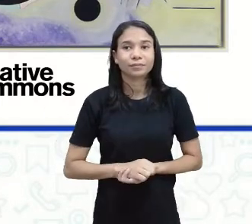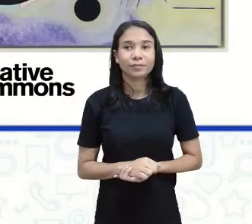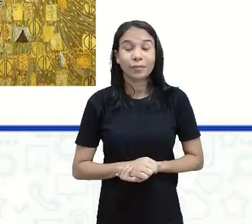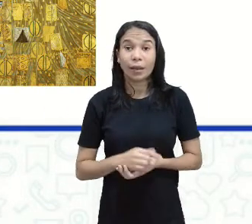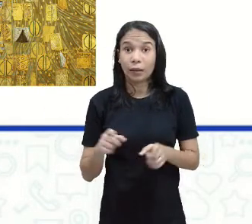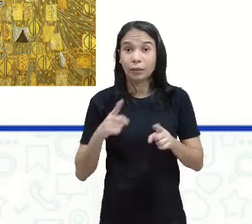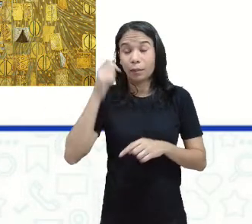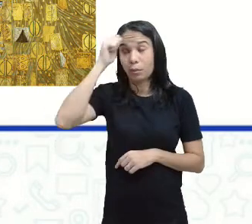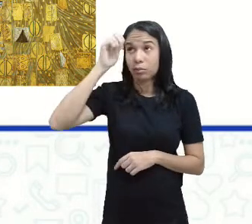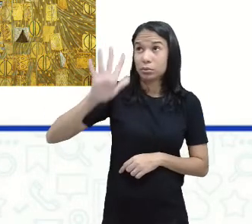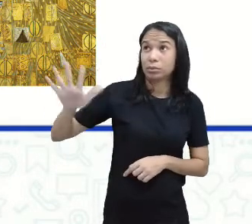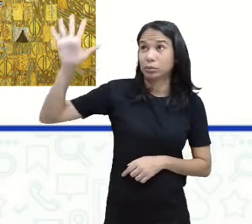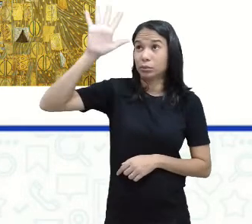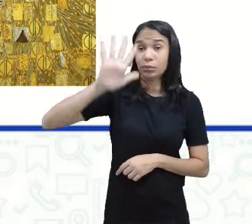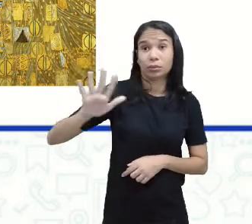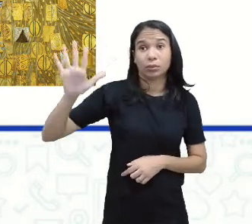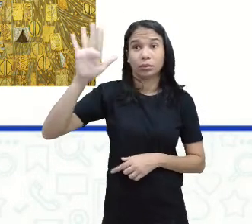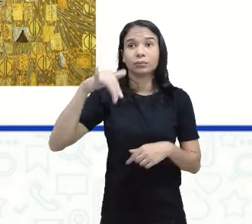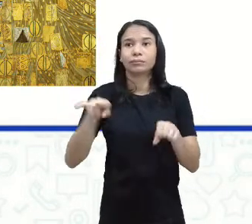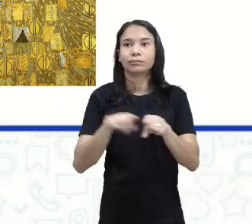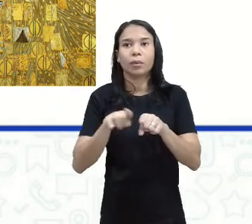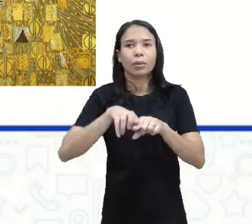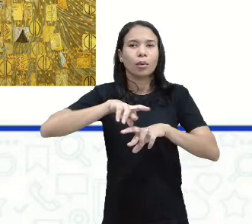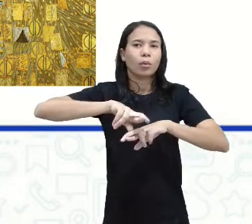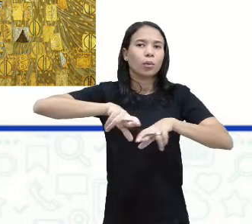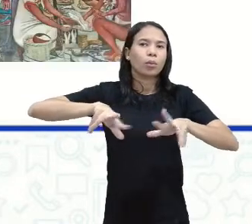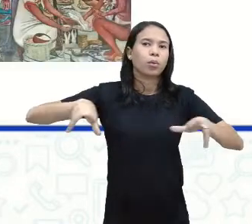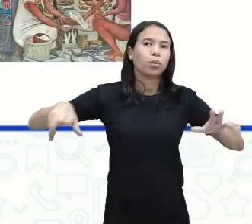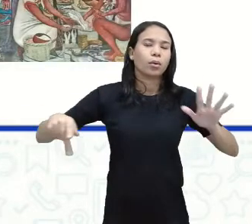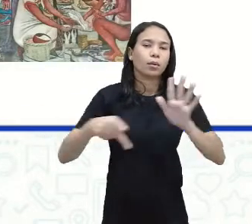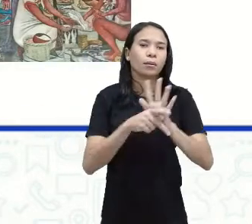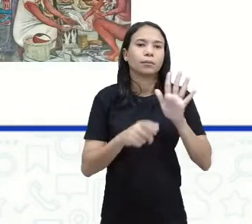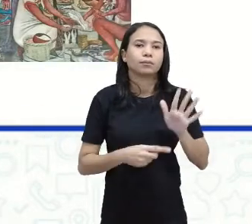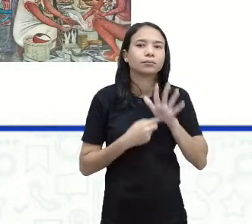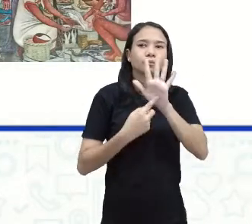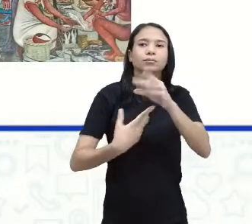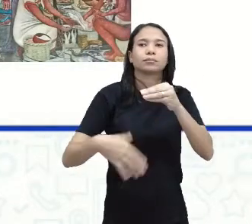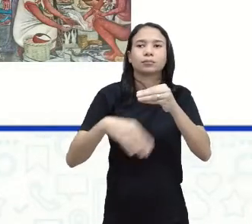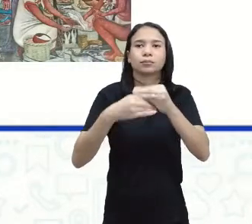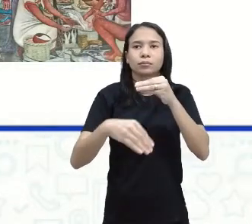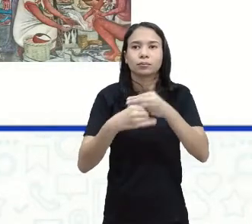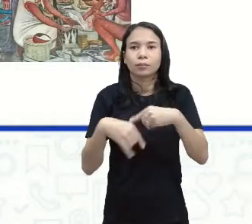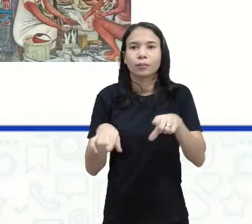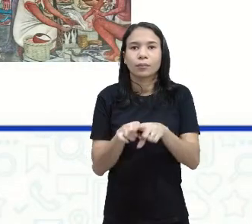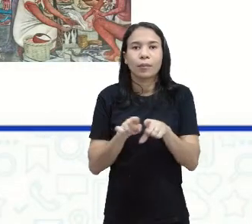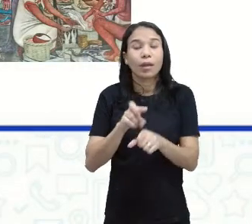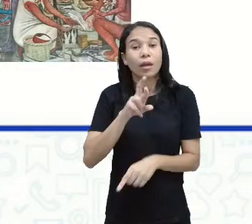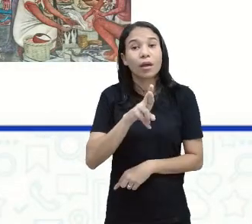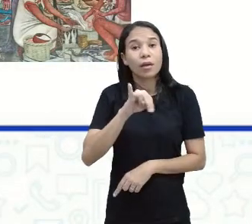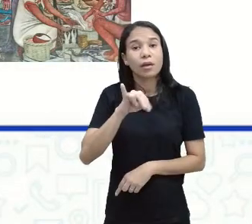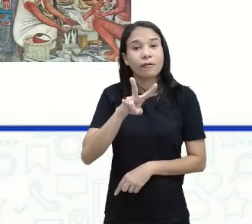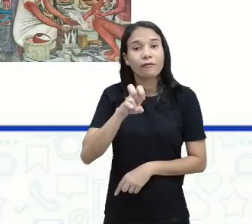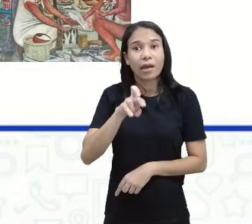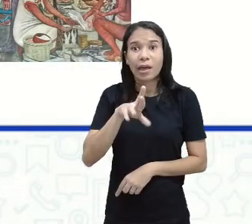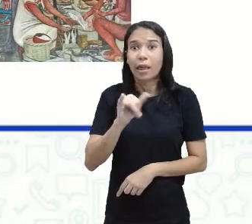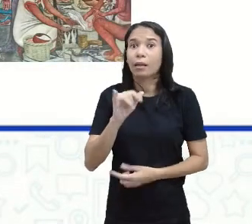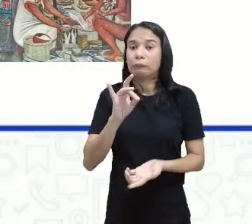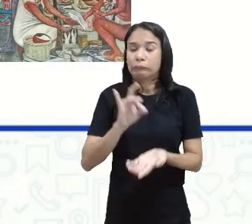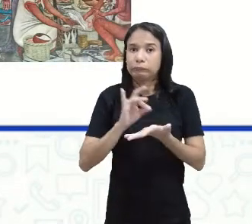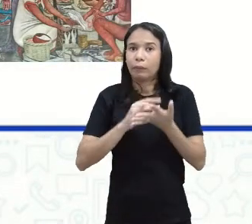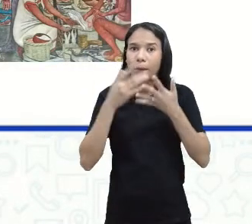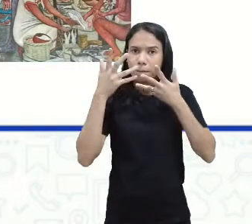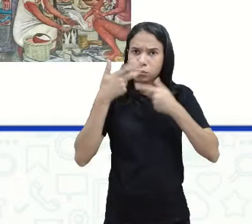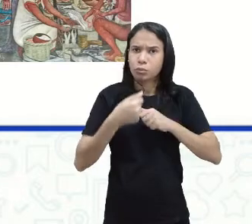o abstracionismo e outras formas de representação. Aqui é o Diego Rivera, que é um artista mexicano, muralista